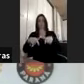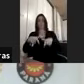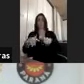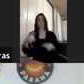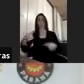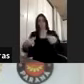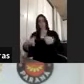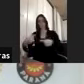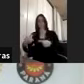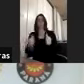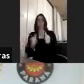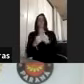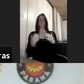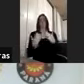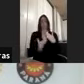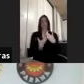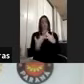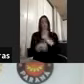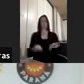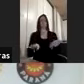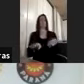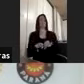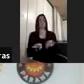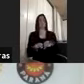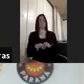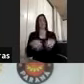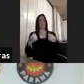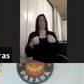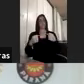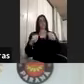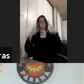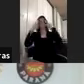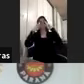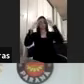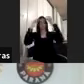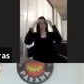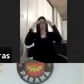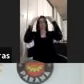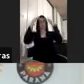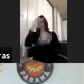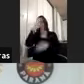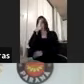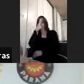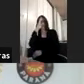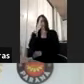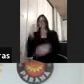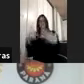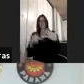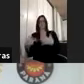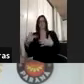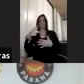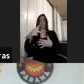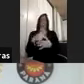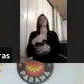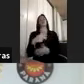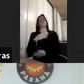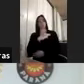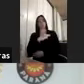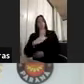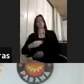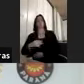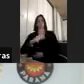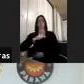também tendo respeito das autoridades, do Ministério Público,